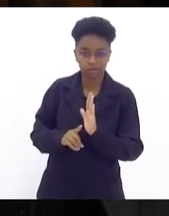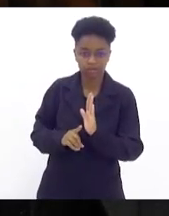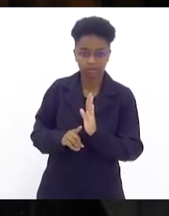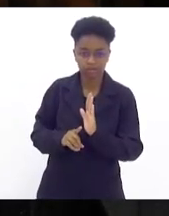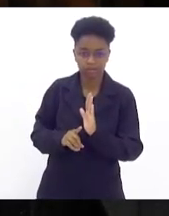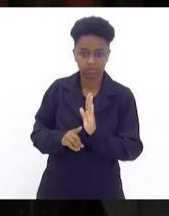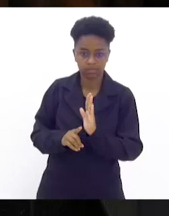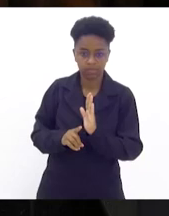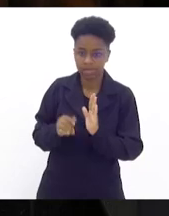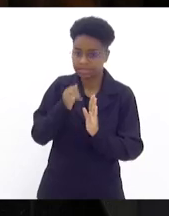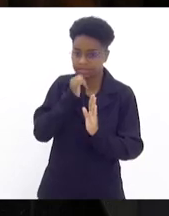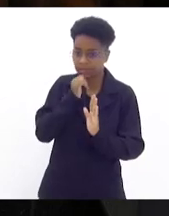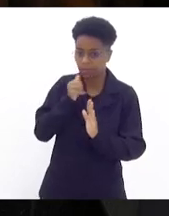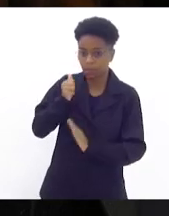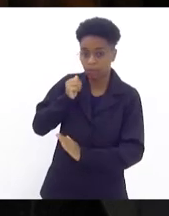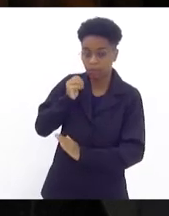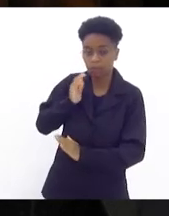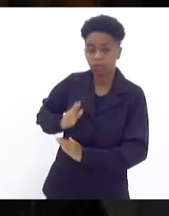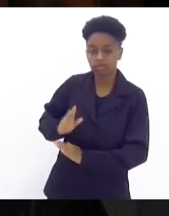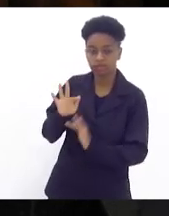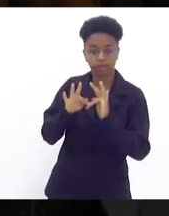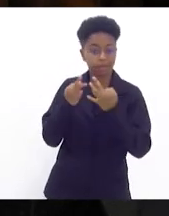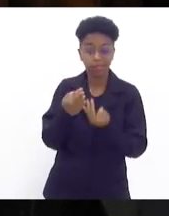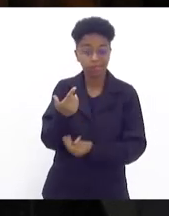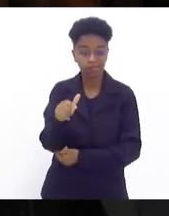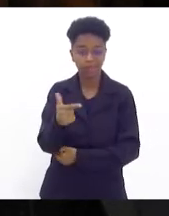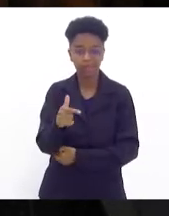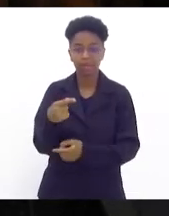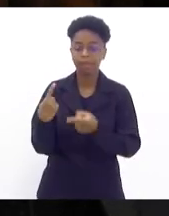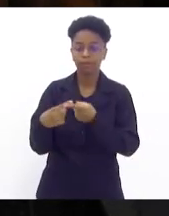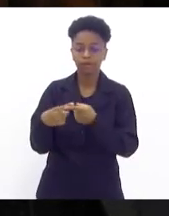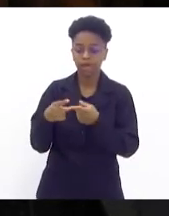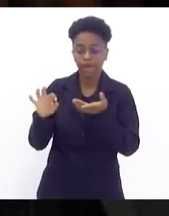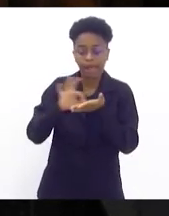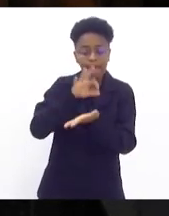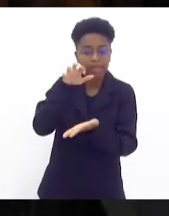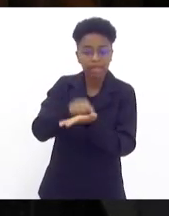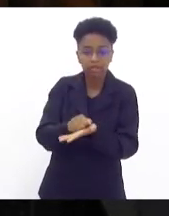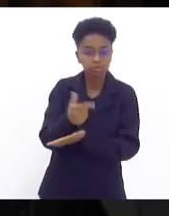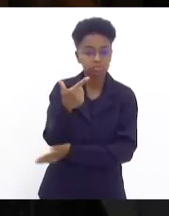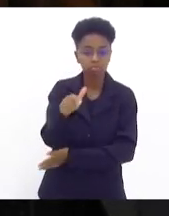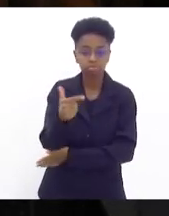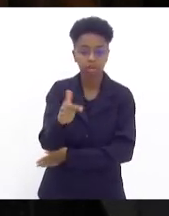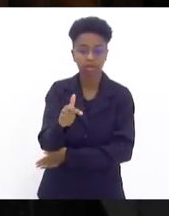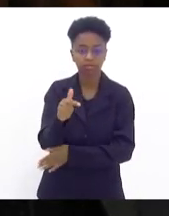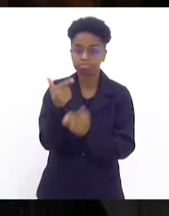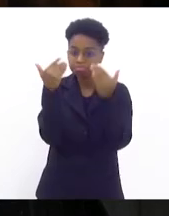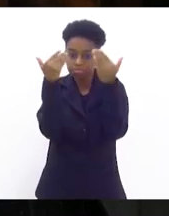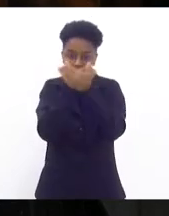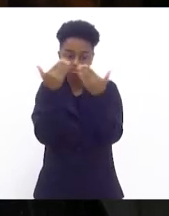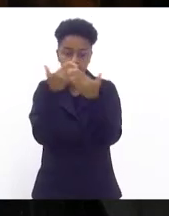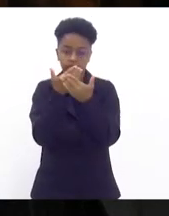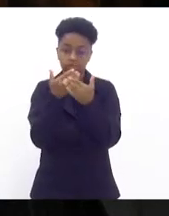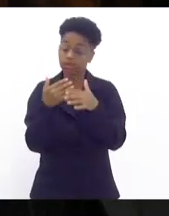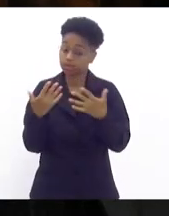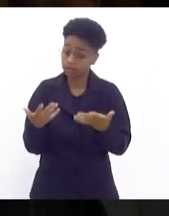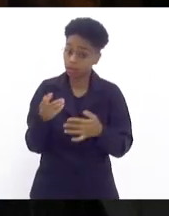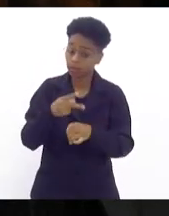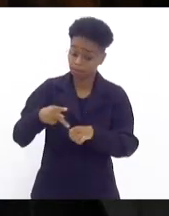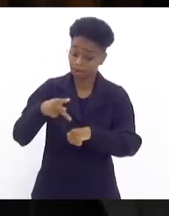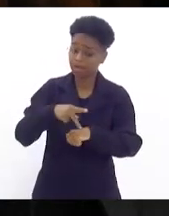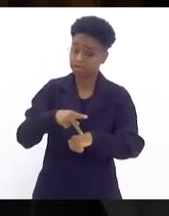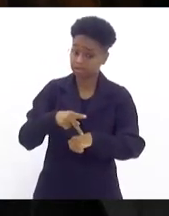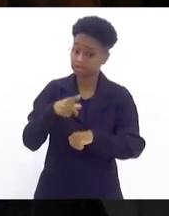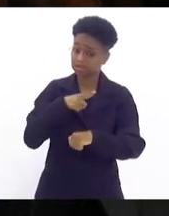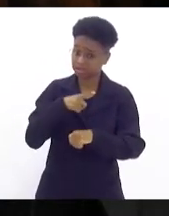a bolsa família tem porque porque não estão em nenhum cadastro são invisíveis então um país que tem